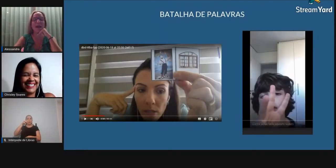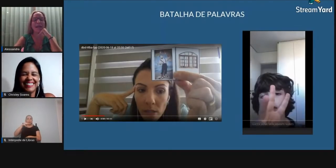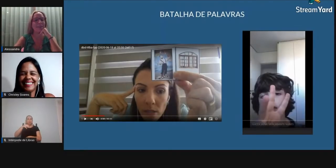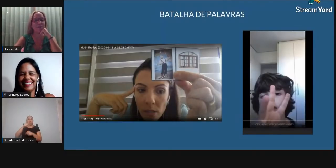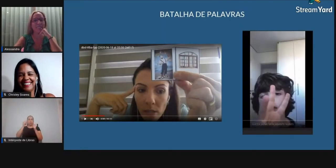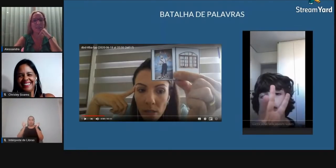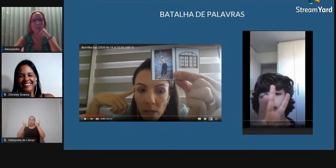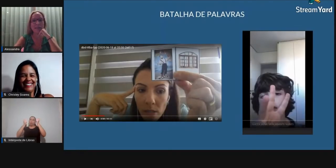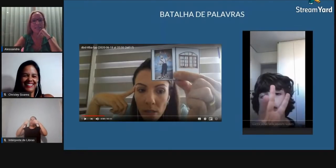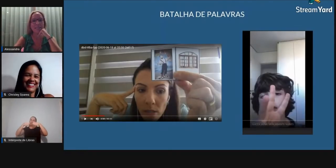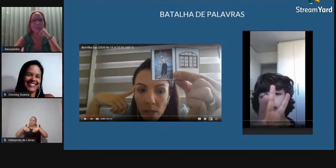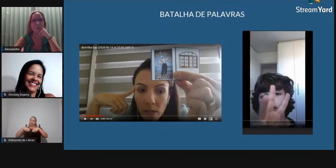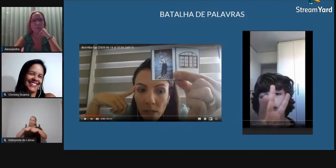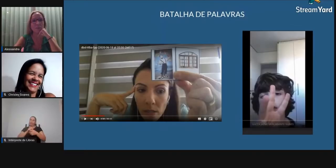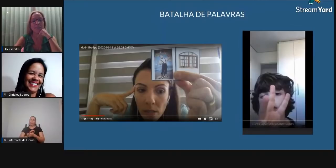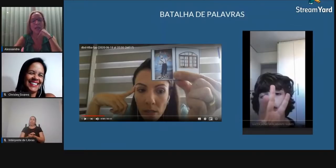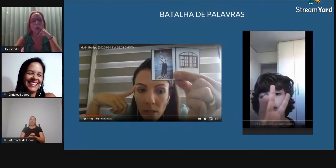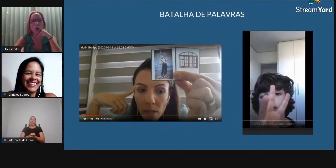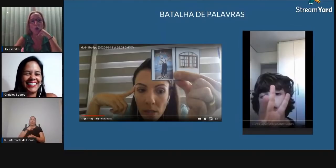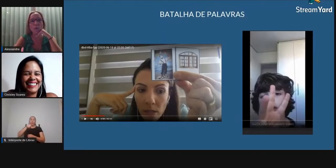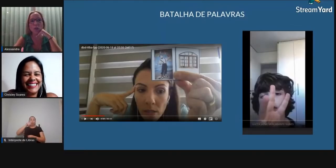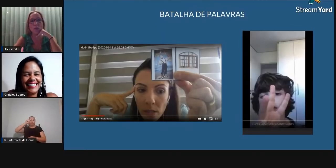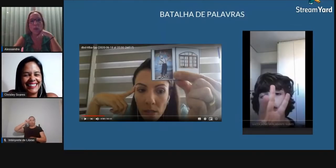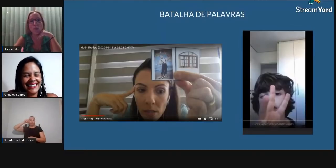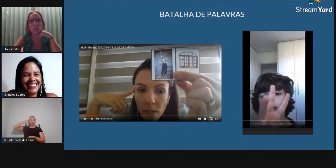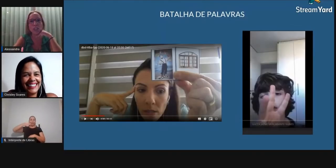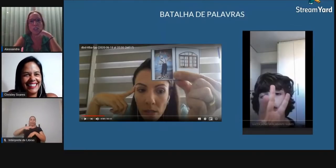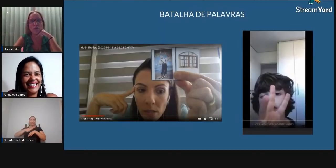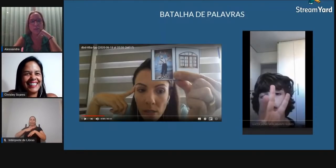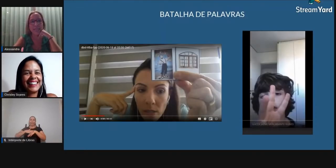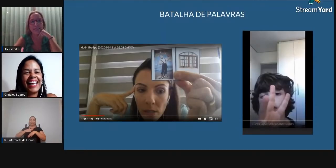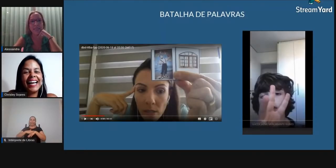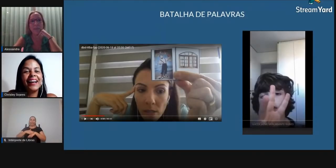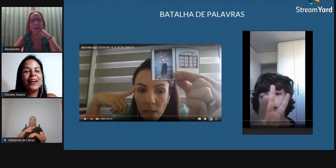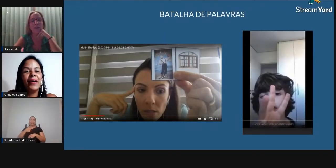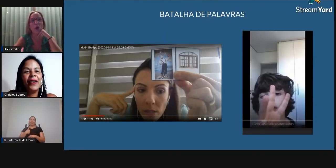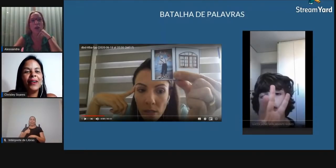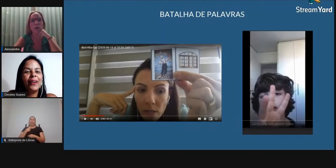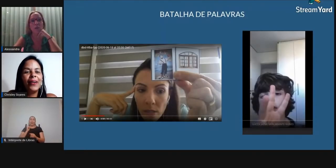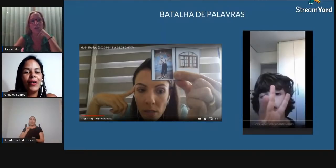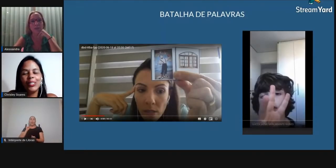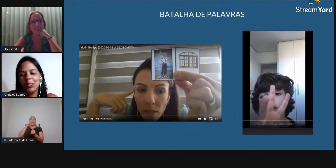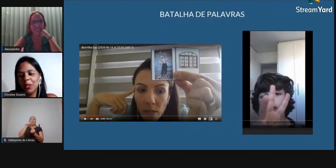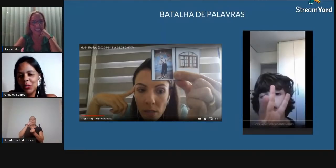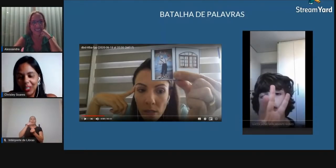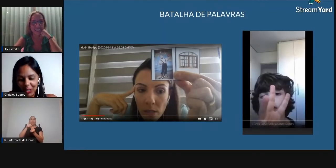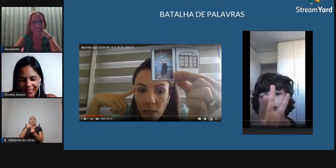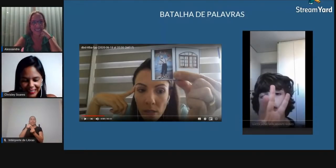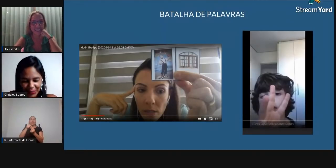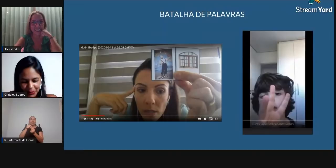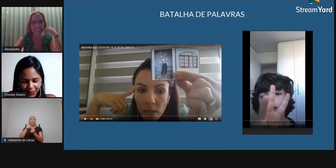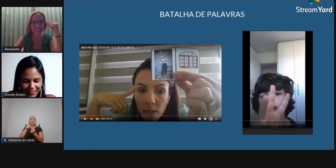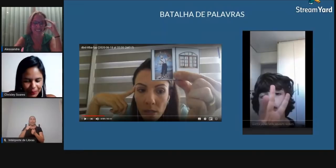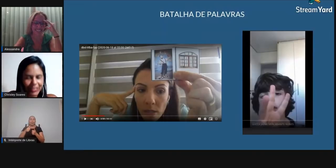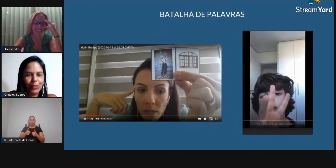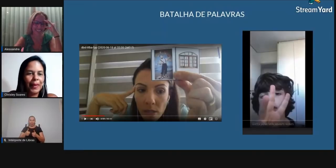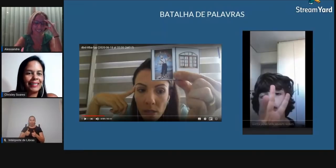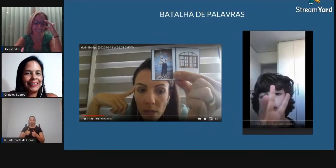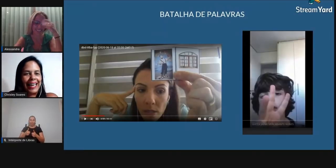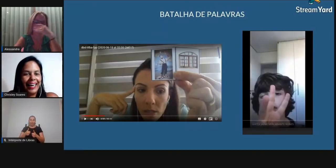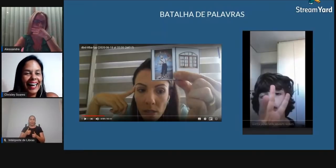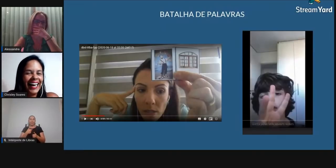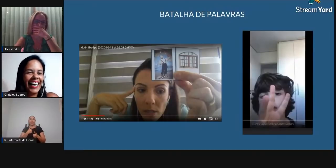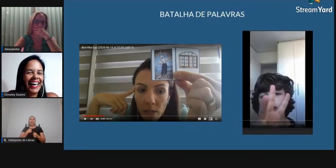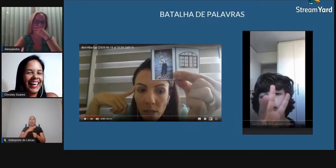minutos, pode ser? Pode ser demais, é você que manda. Eu estou cumprindo o meu objetivo de trazer repertório. Tá. Ótimo, eu estou